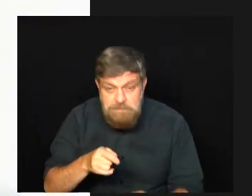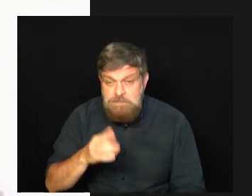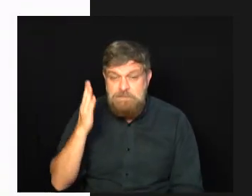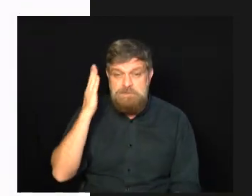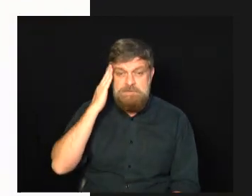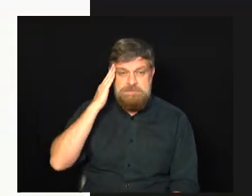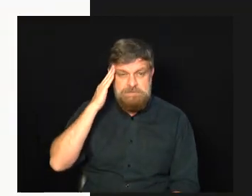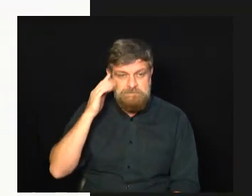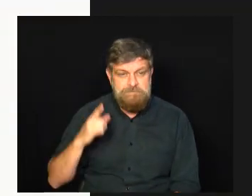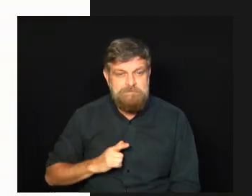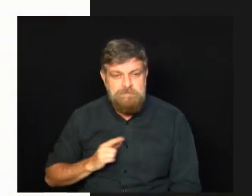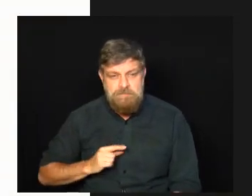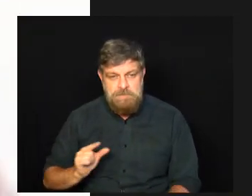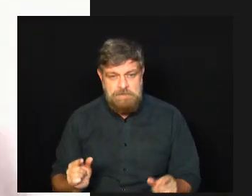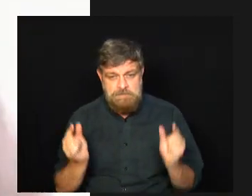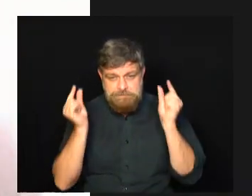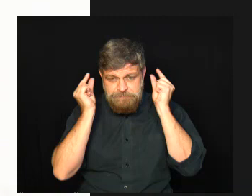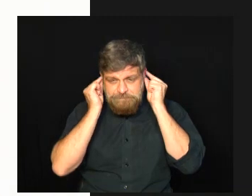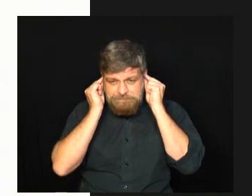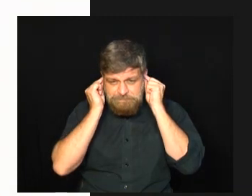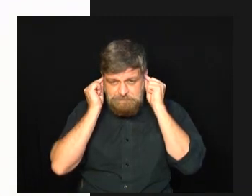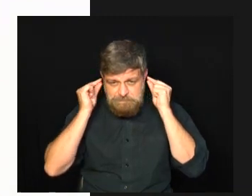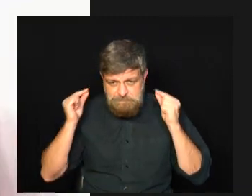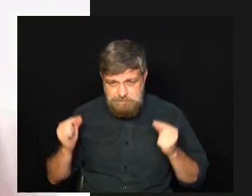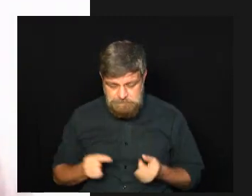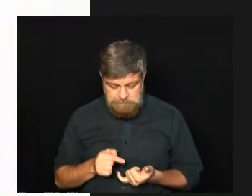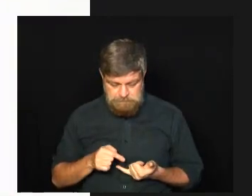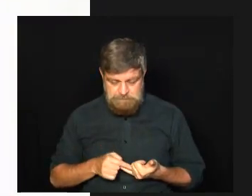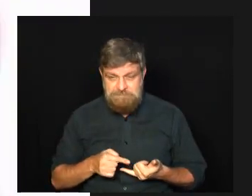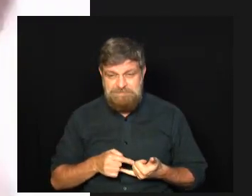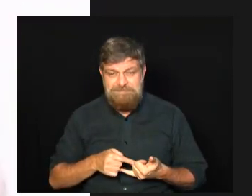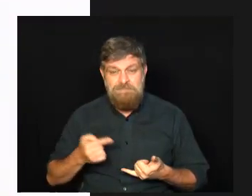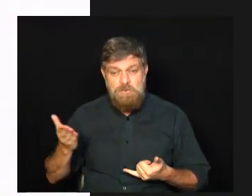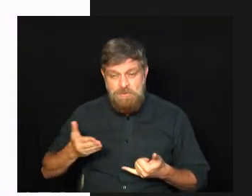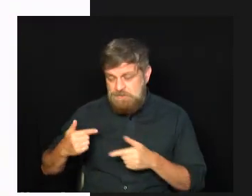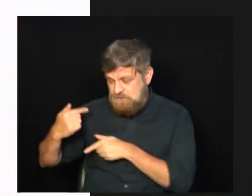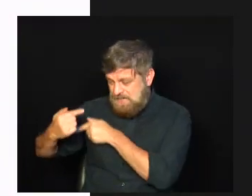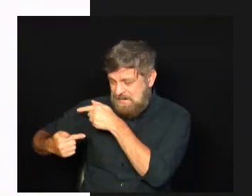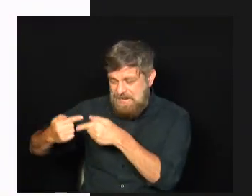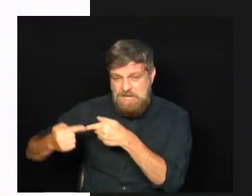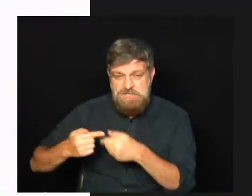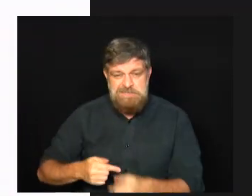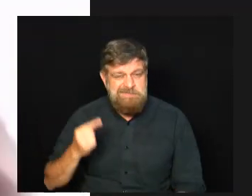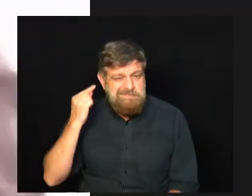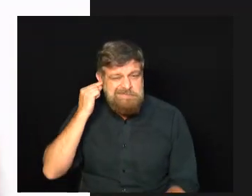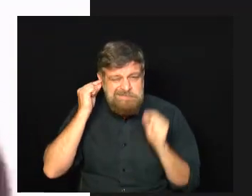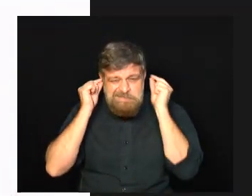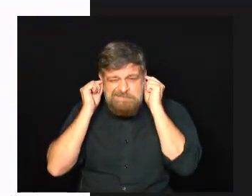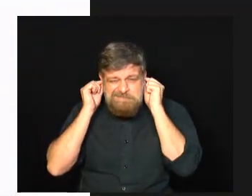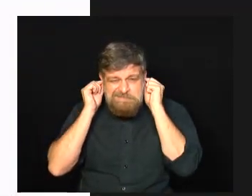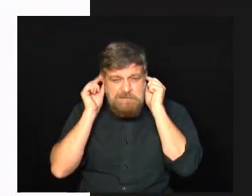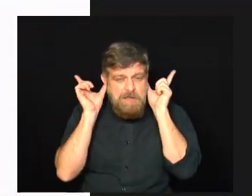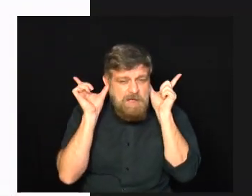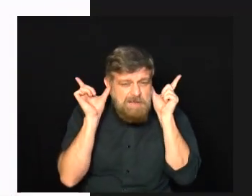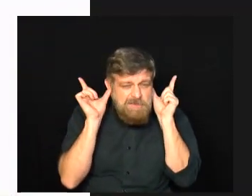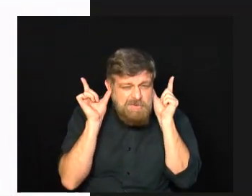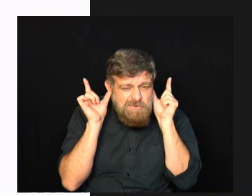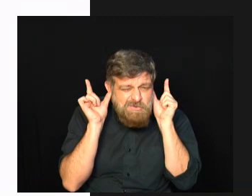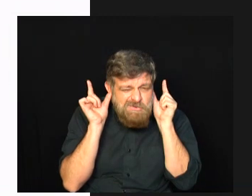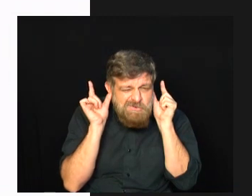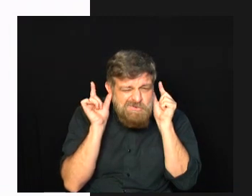o foninho de ouvido está hoje, a geração do foninho de ouvido ouve menos do que a minha